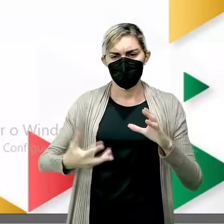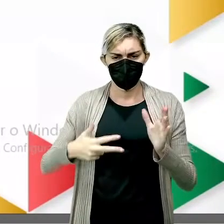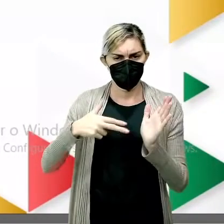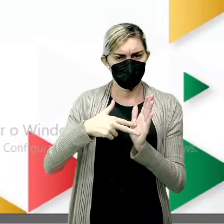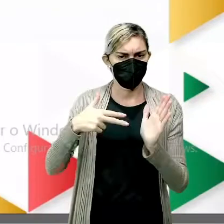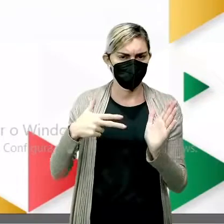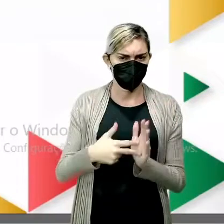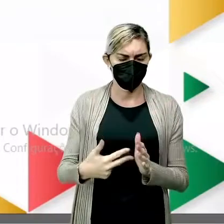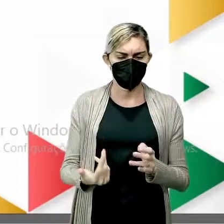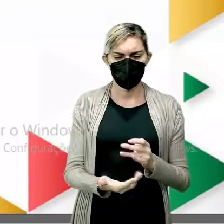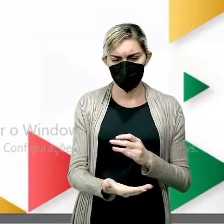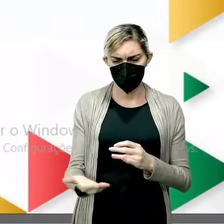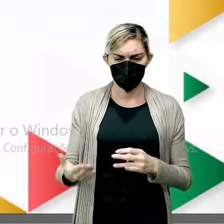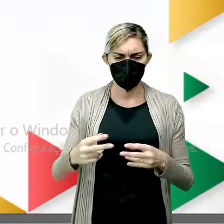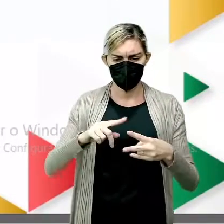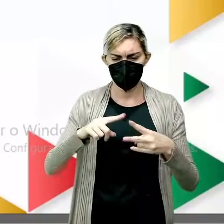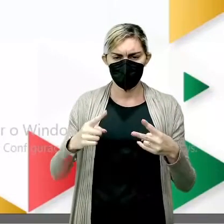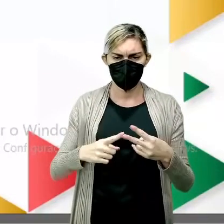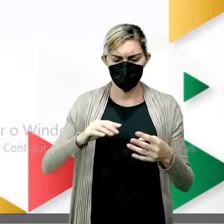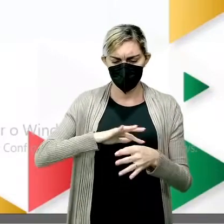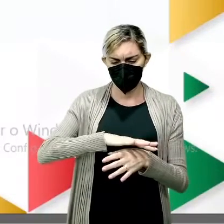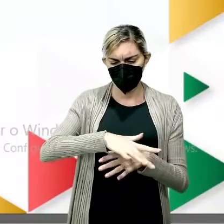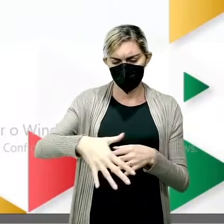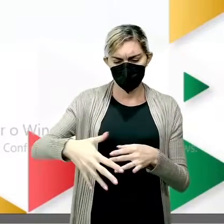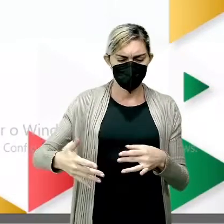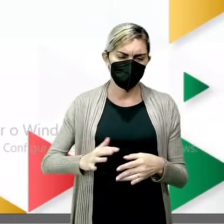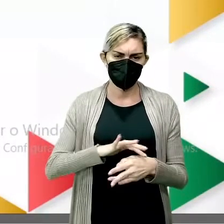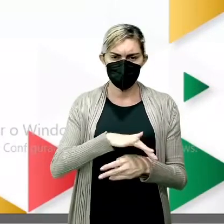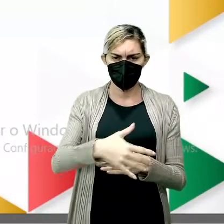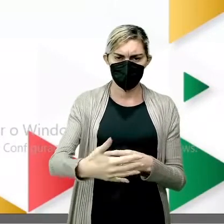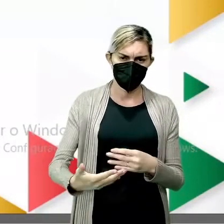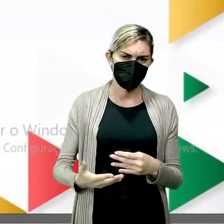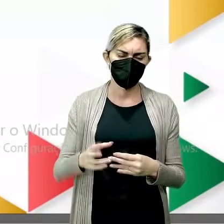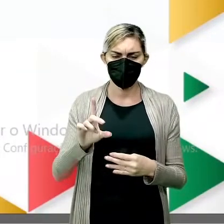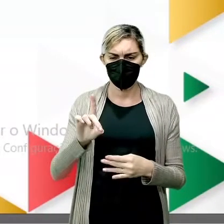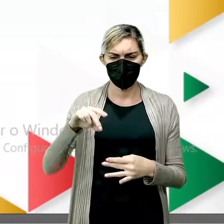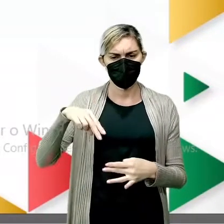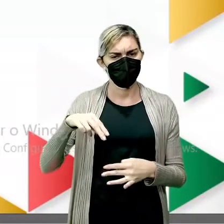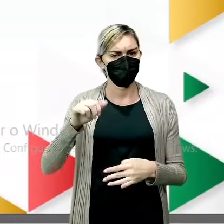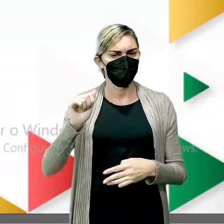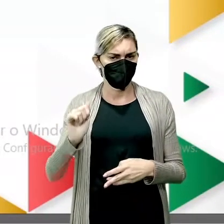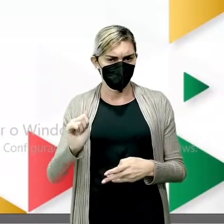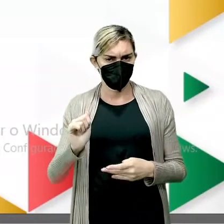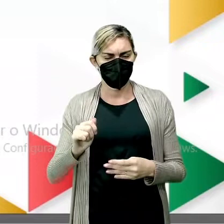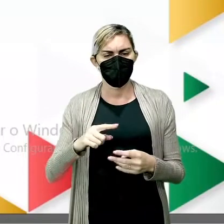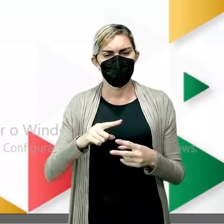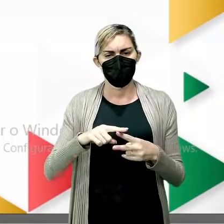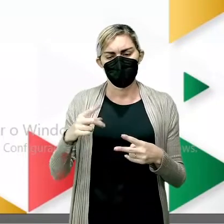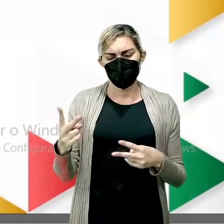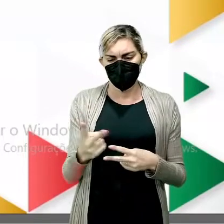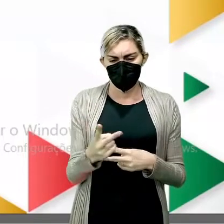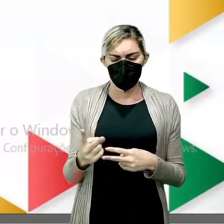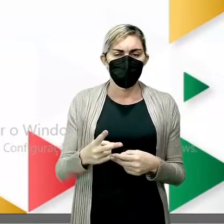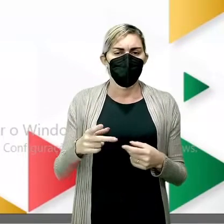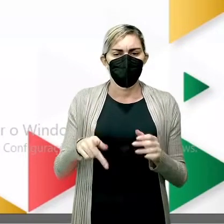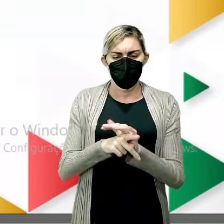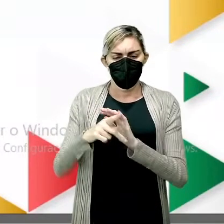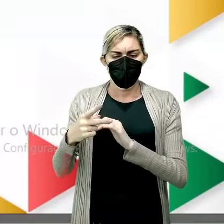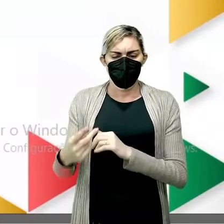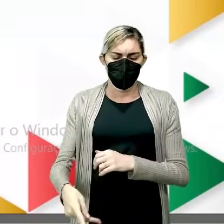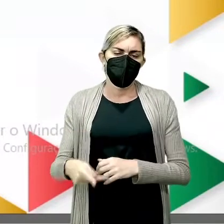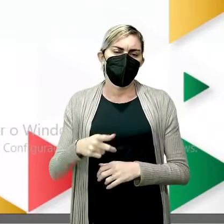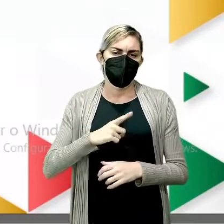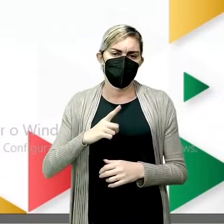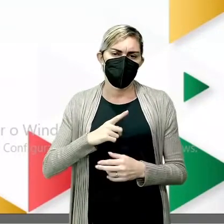uma dupla membrana e também de DNA. Essas organelas, elas possuem uma